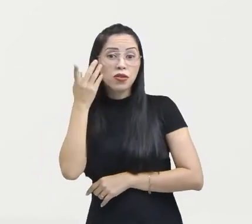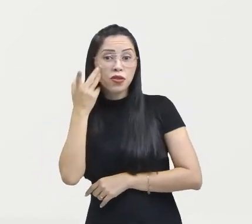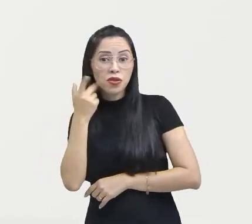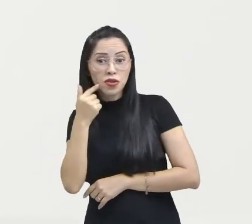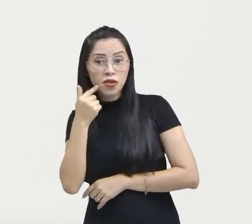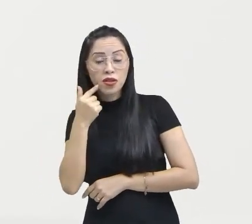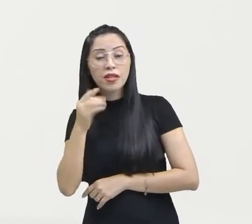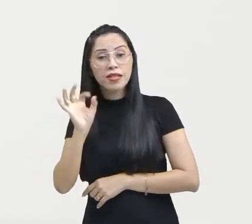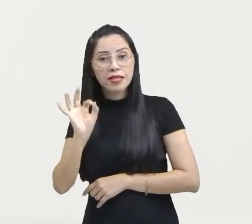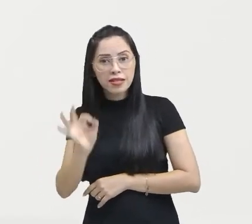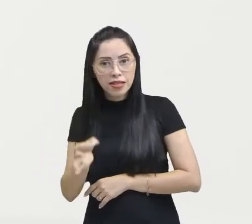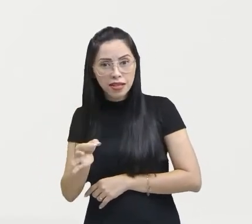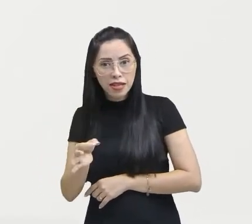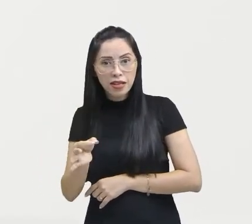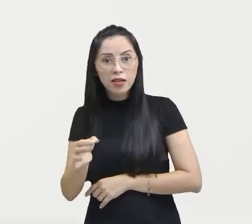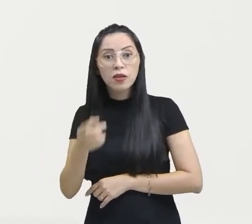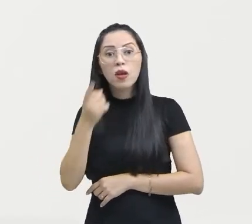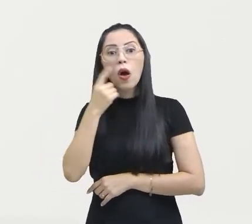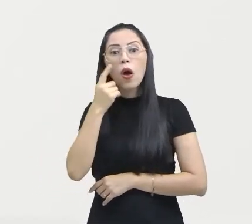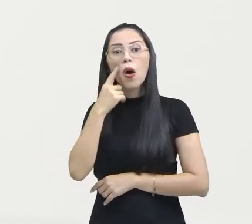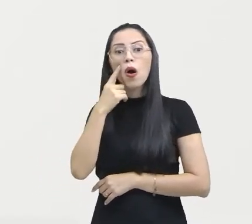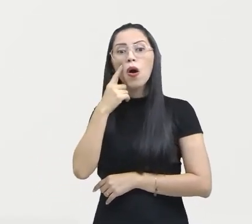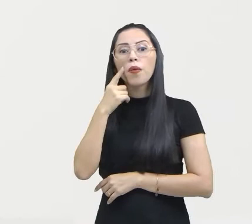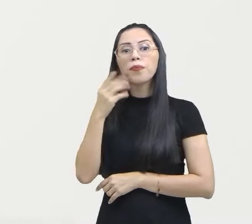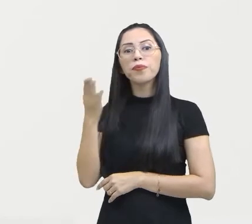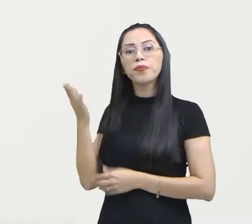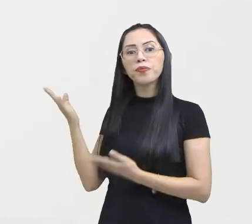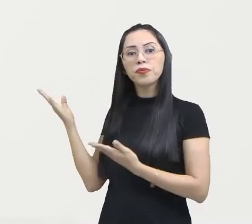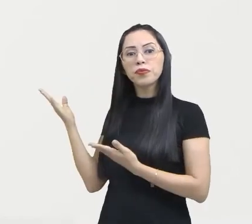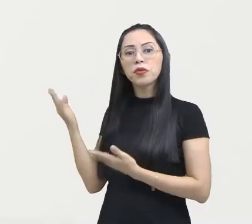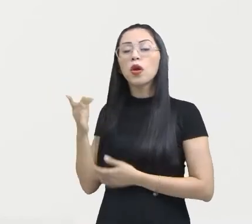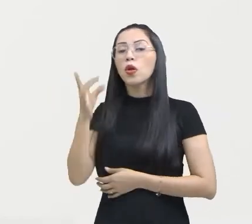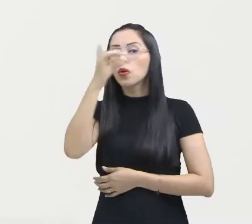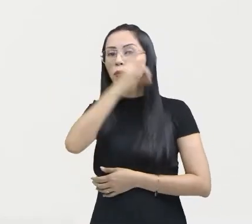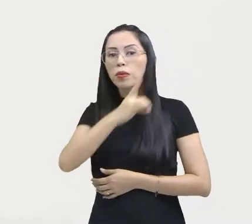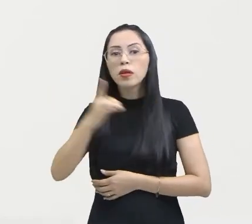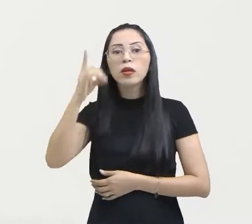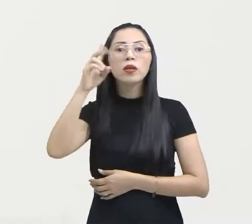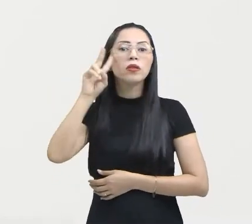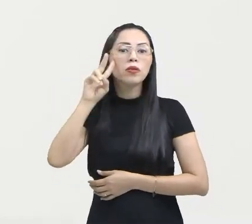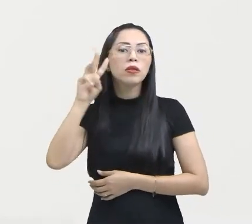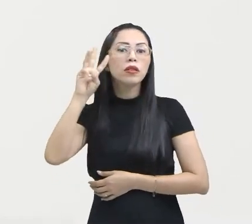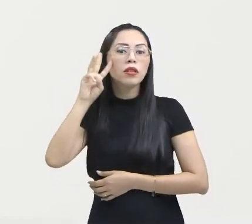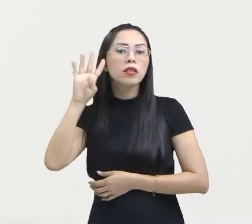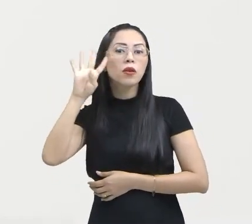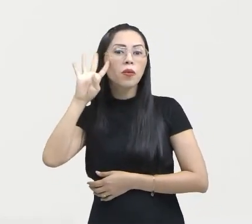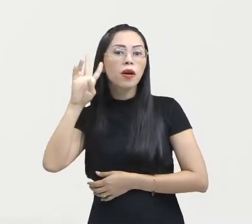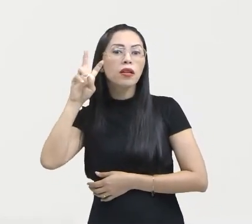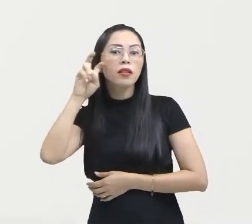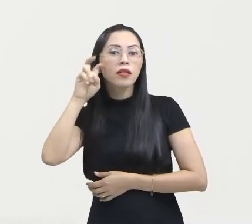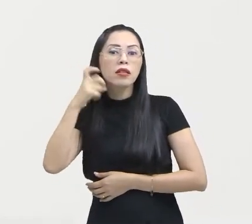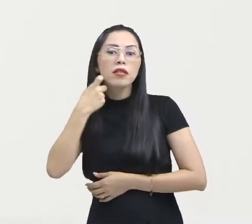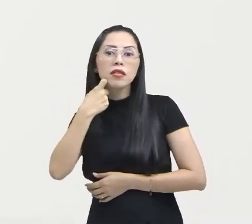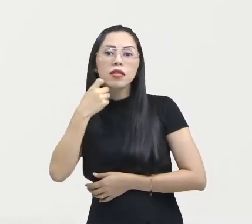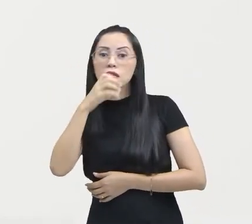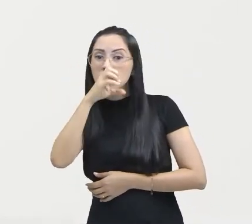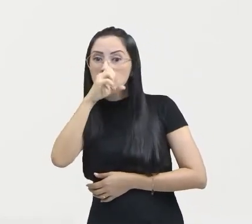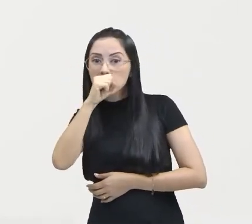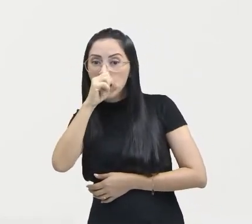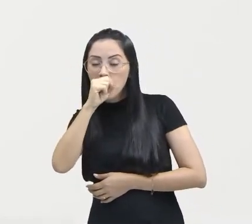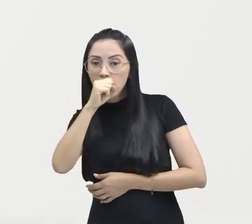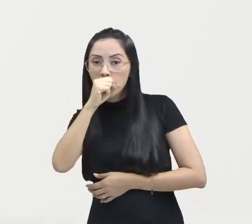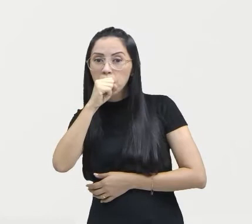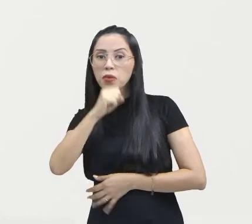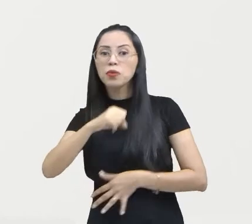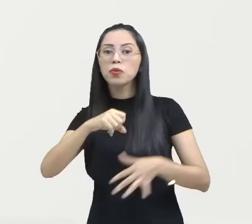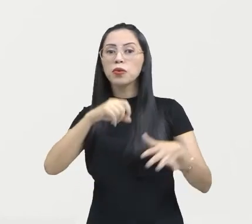sexta, sábado. Vamos fazer a contagem, tá? 1, 2, 3, 4, 5, 6,